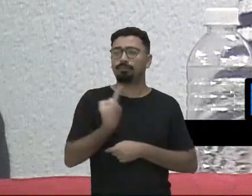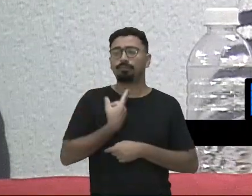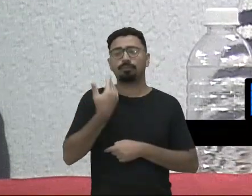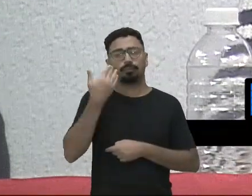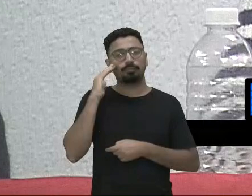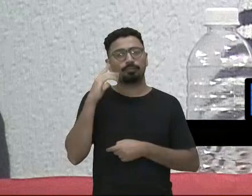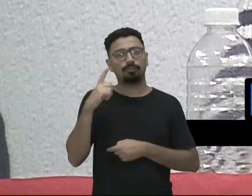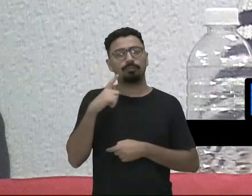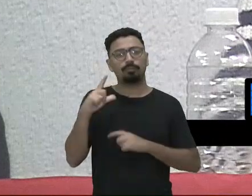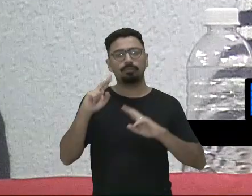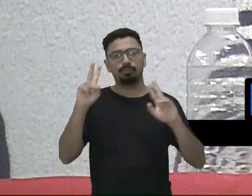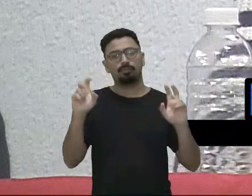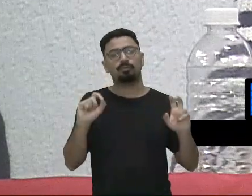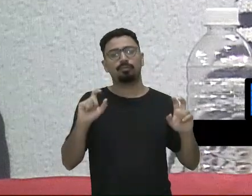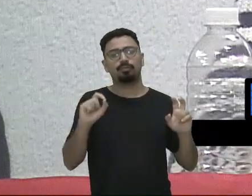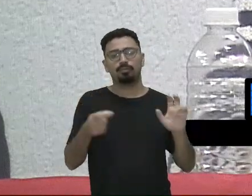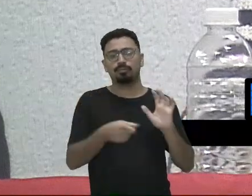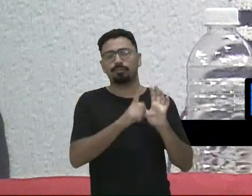a ter